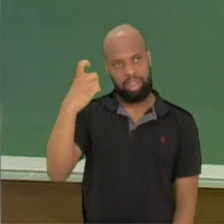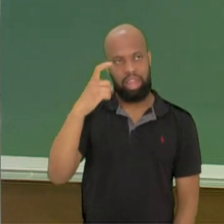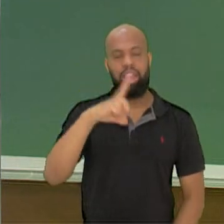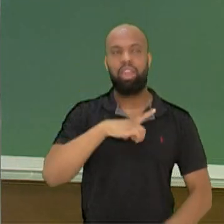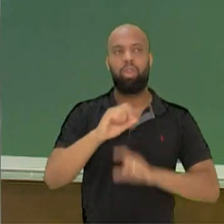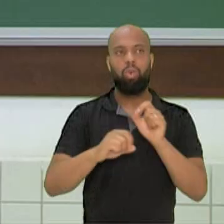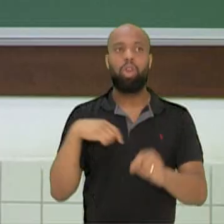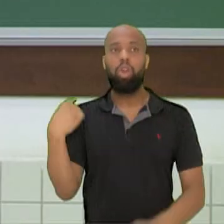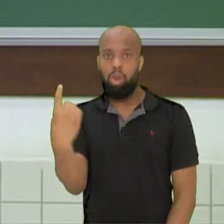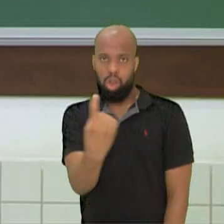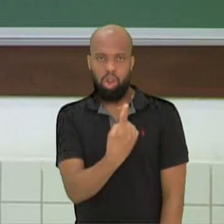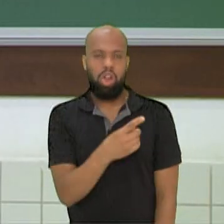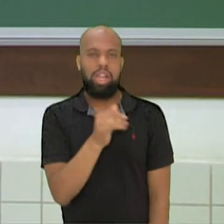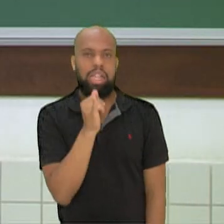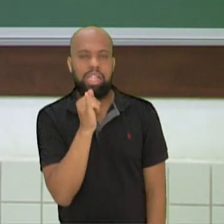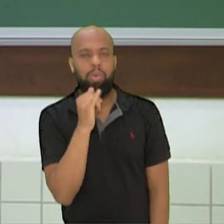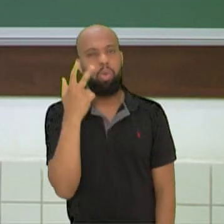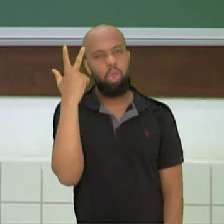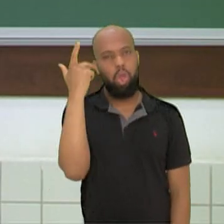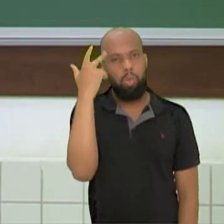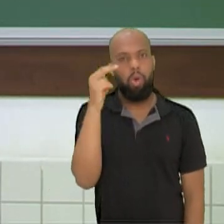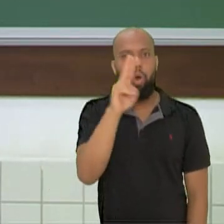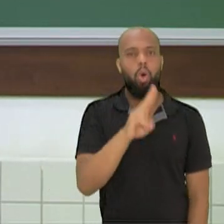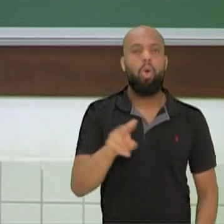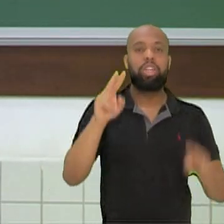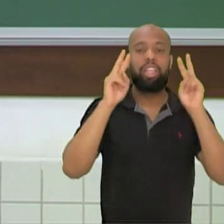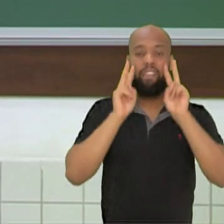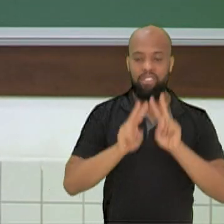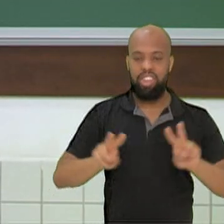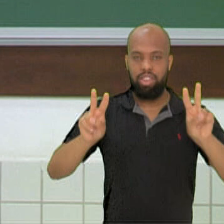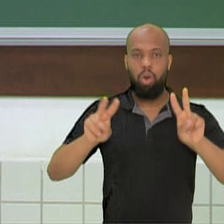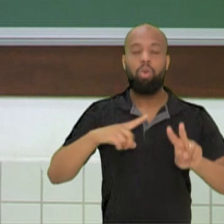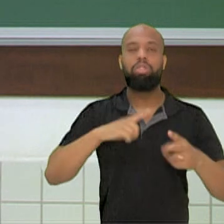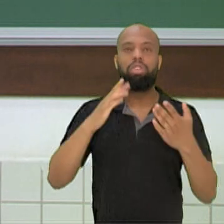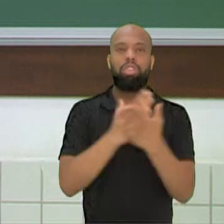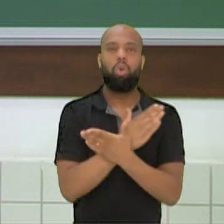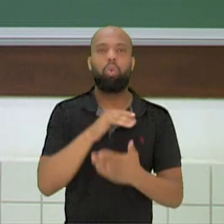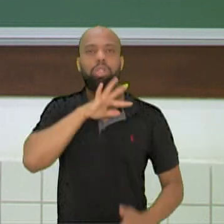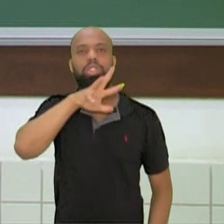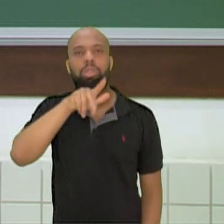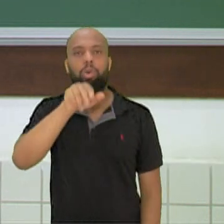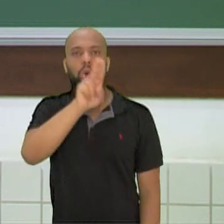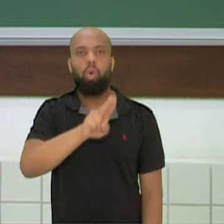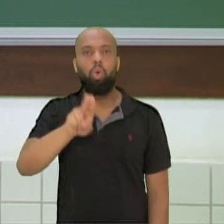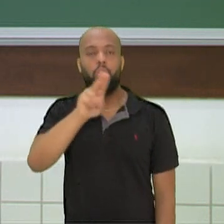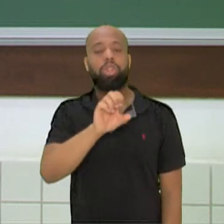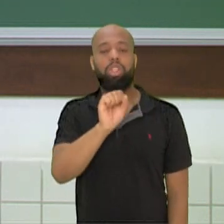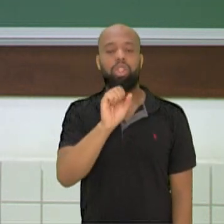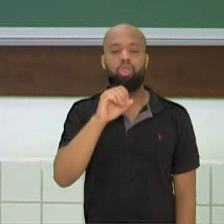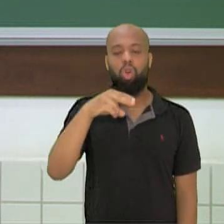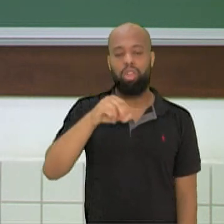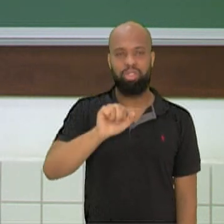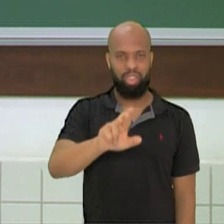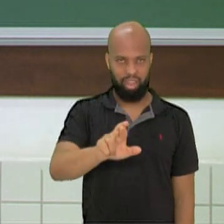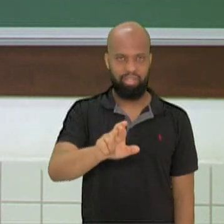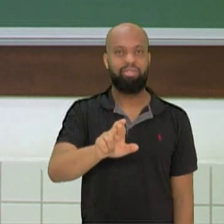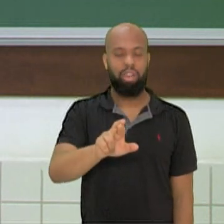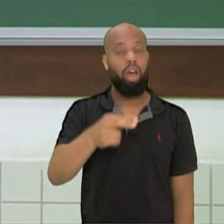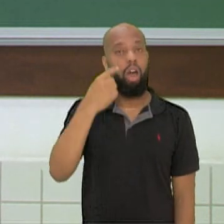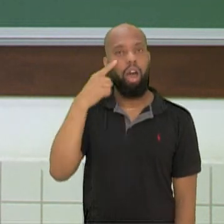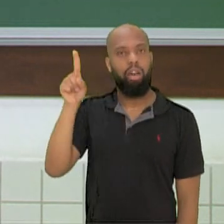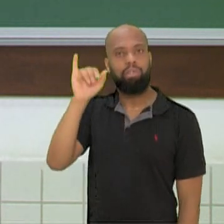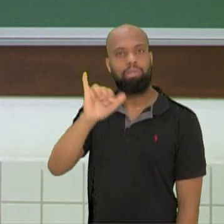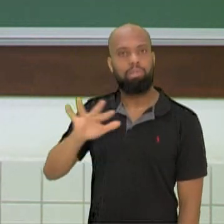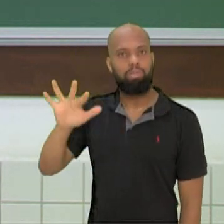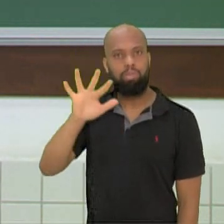nós é normal você estar utilizando a visão, alguns animais utilizam a ideia do sonar. E aqui temos na imagem a